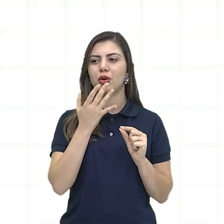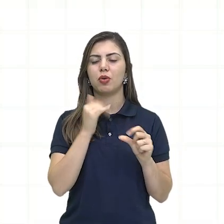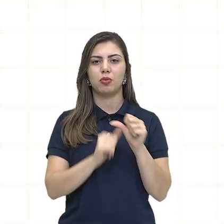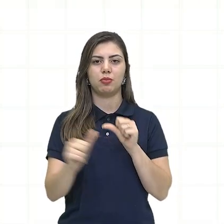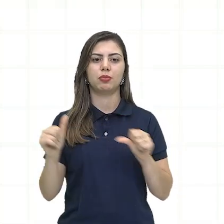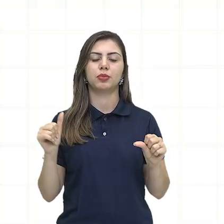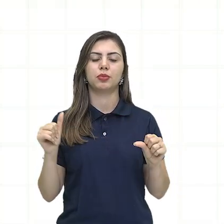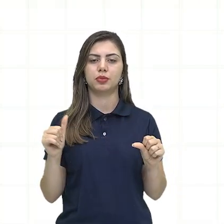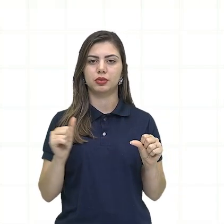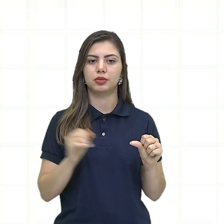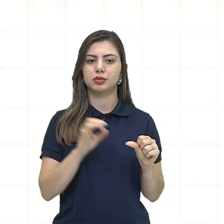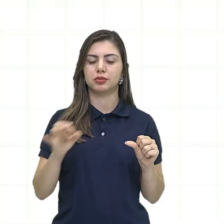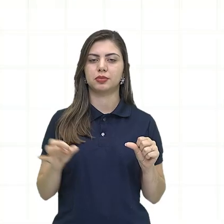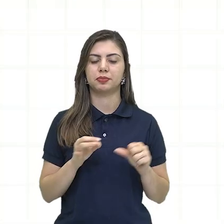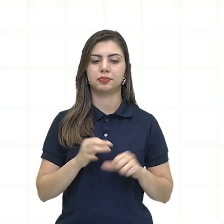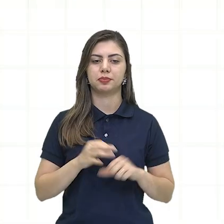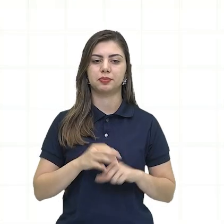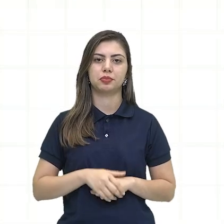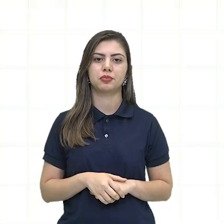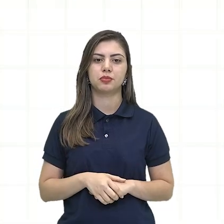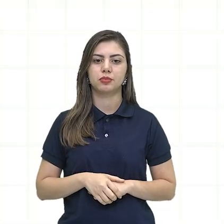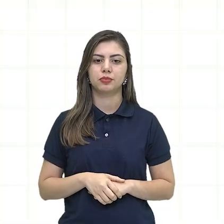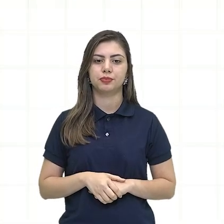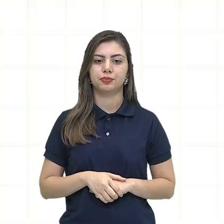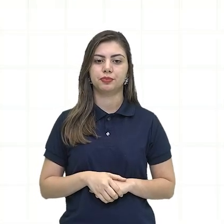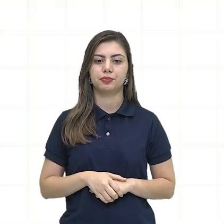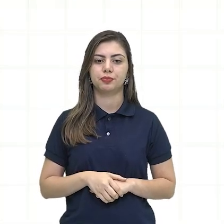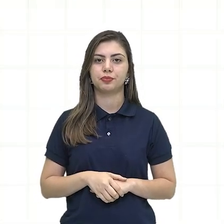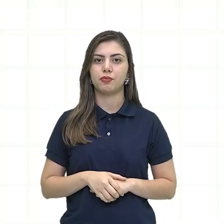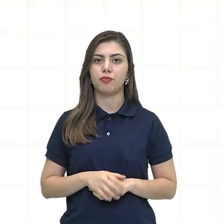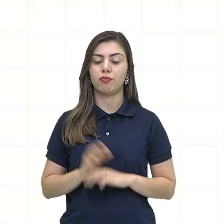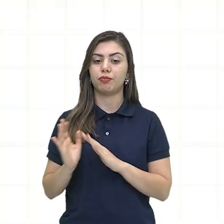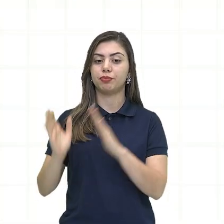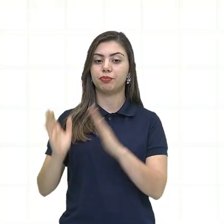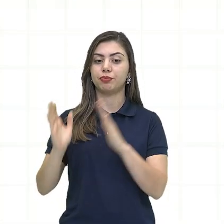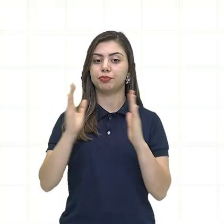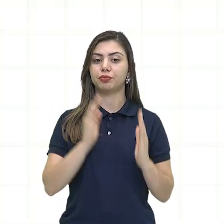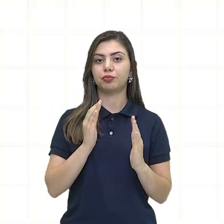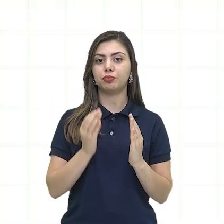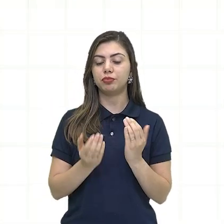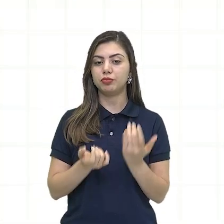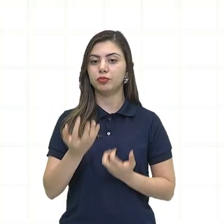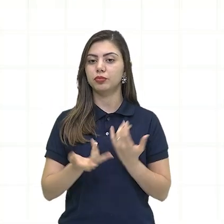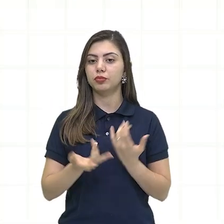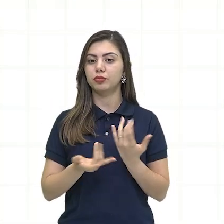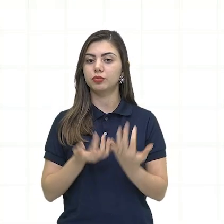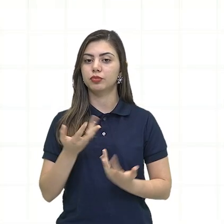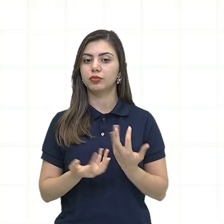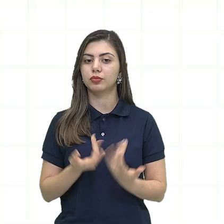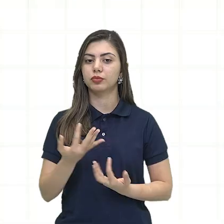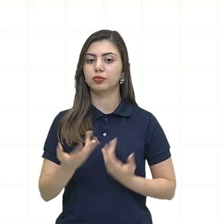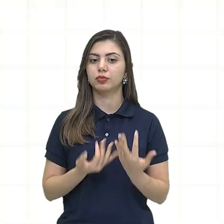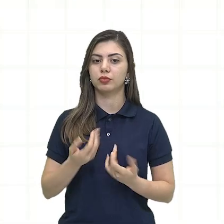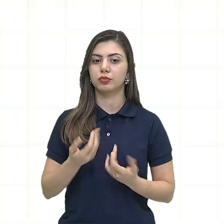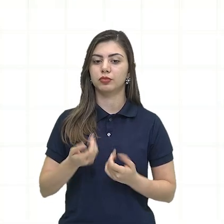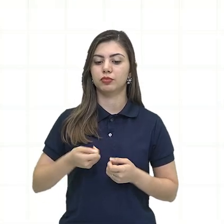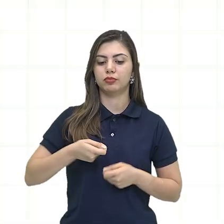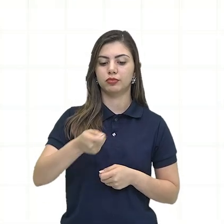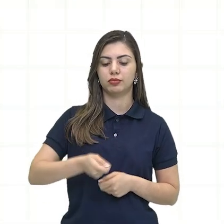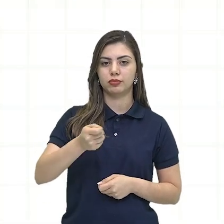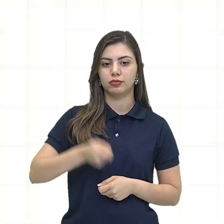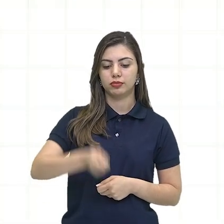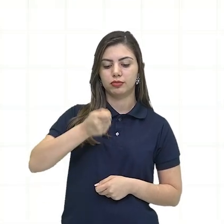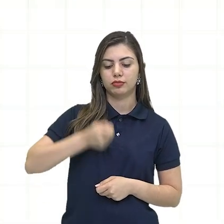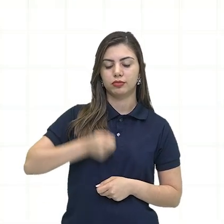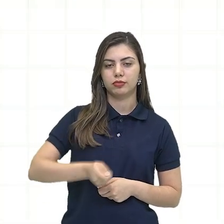desse prego, certo? A formação de chamas, certo? Ou seja, aqui está